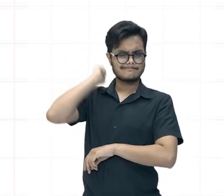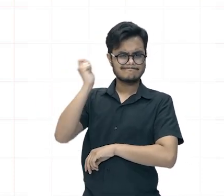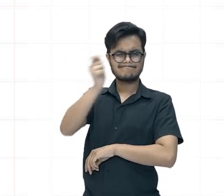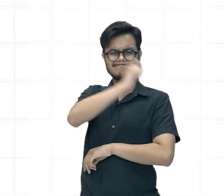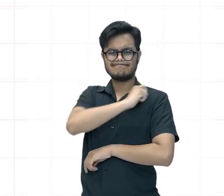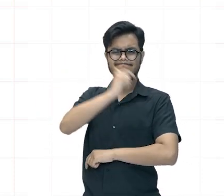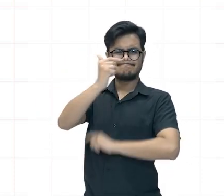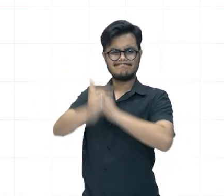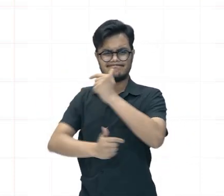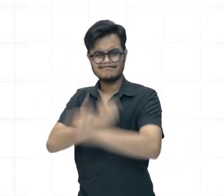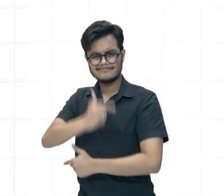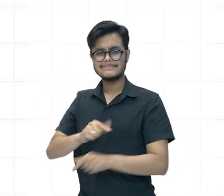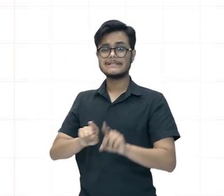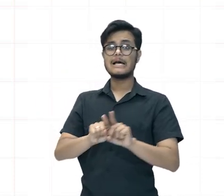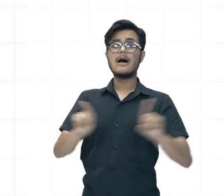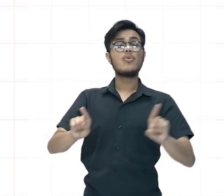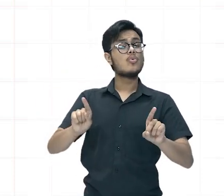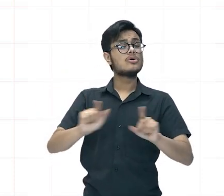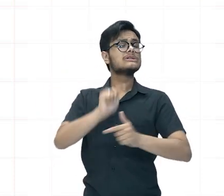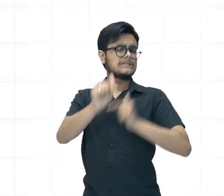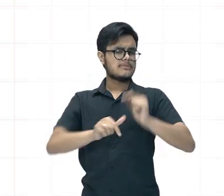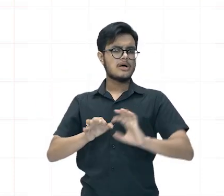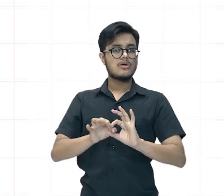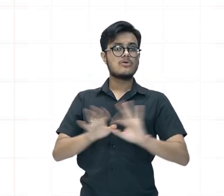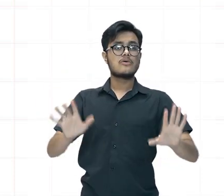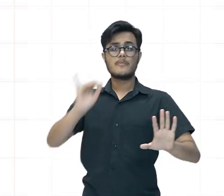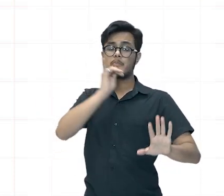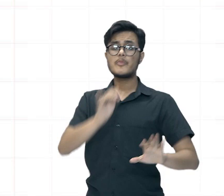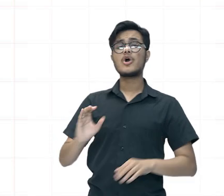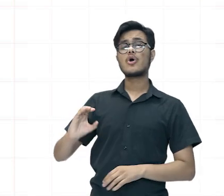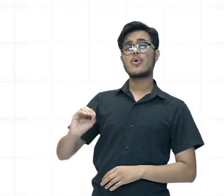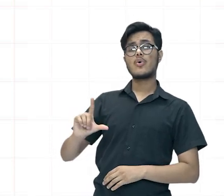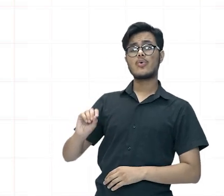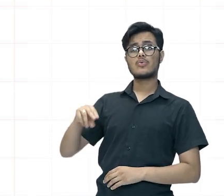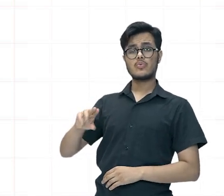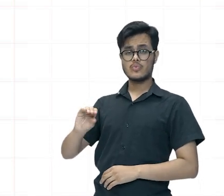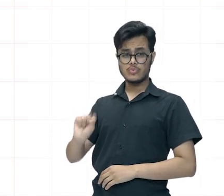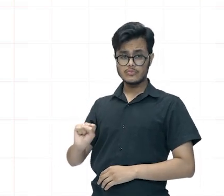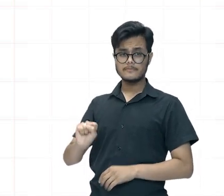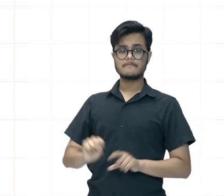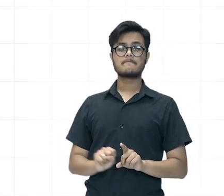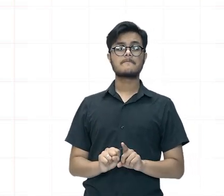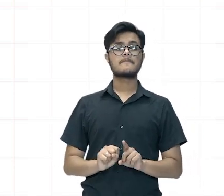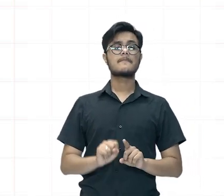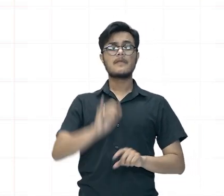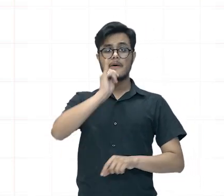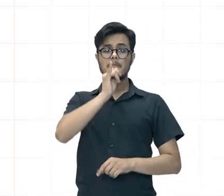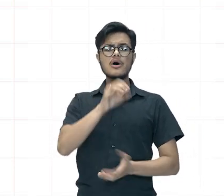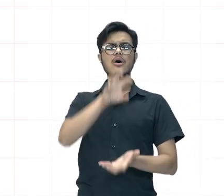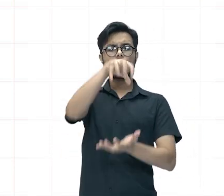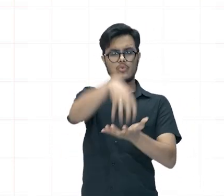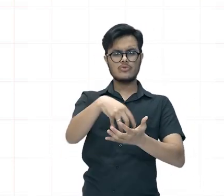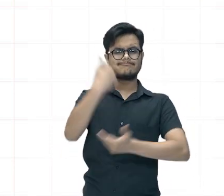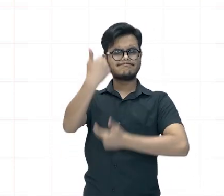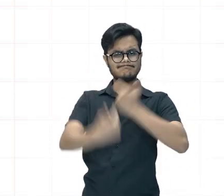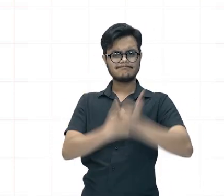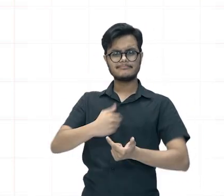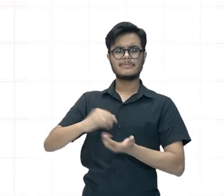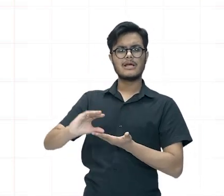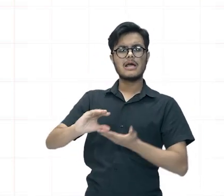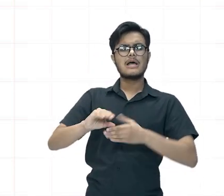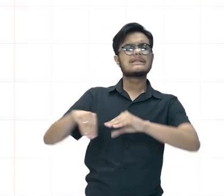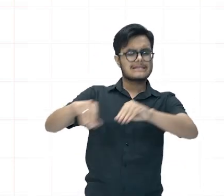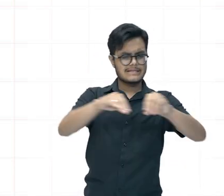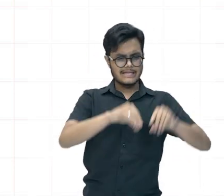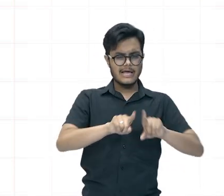escravo passaram a admitir trabalhadores livres como os colonos. No colonato, os trabalhadores eles recebiam